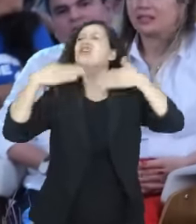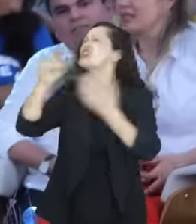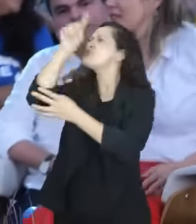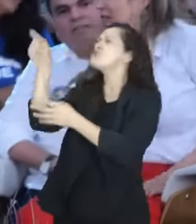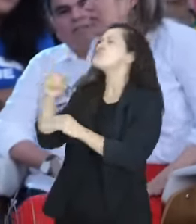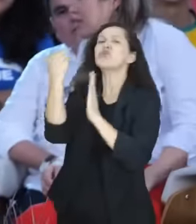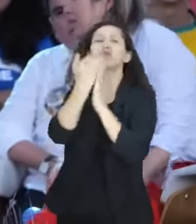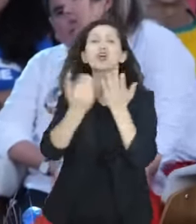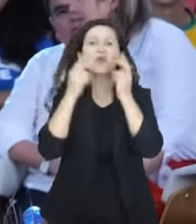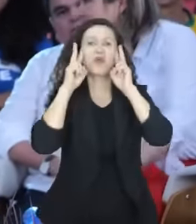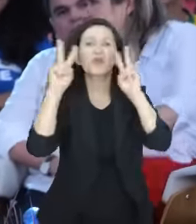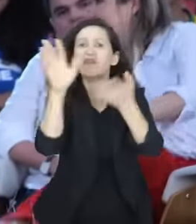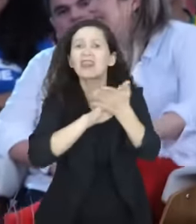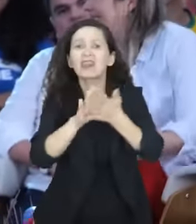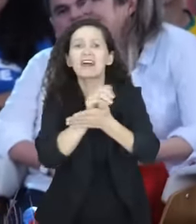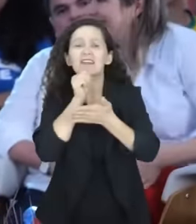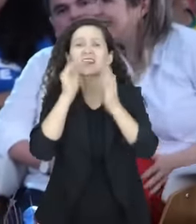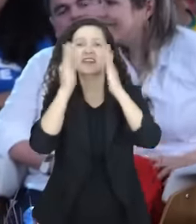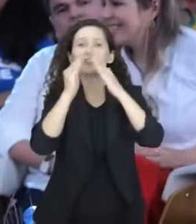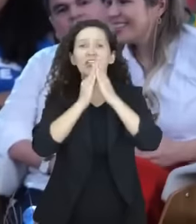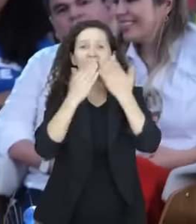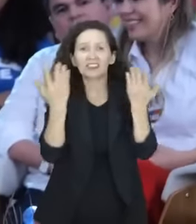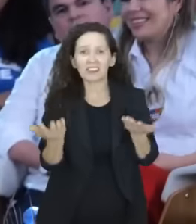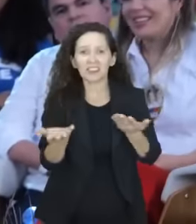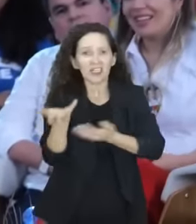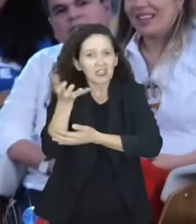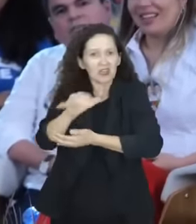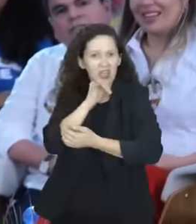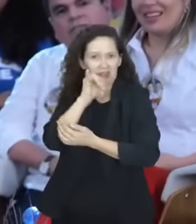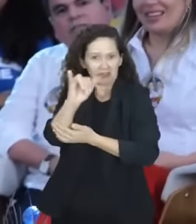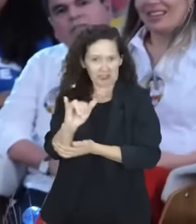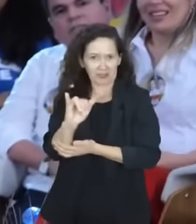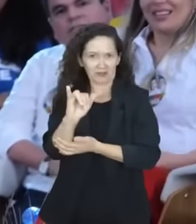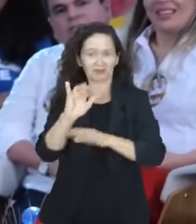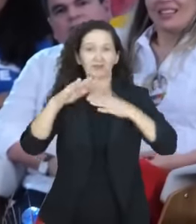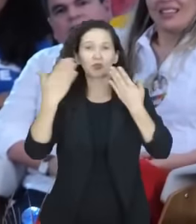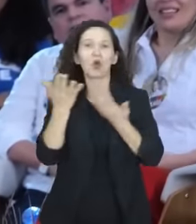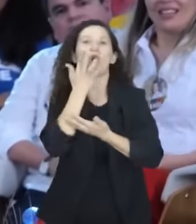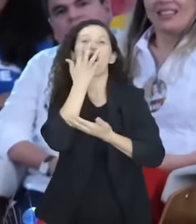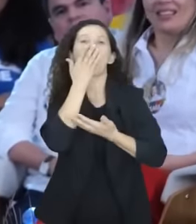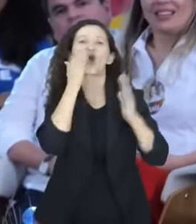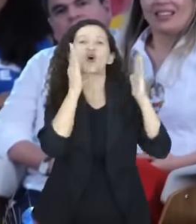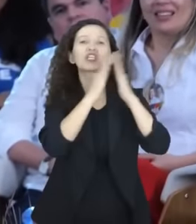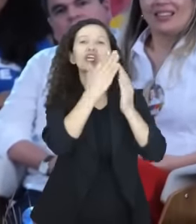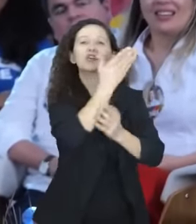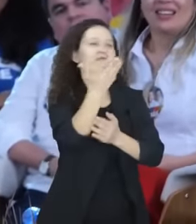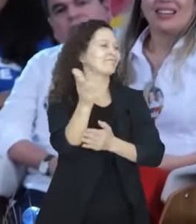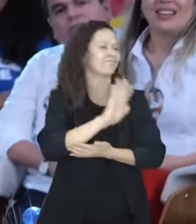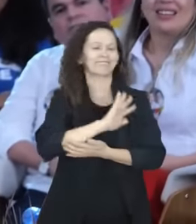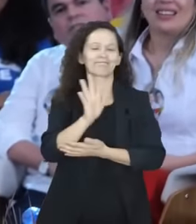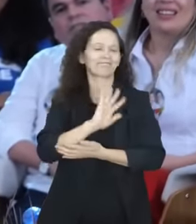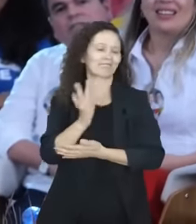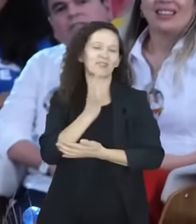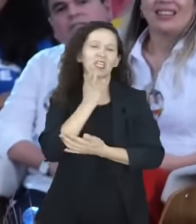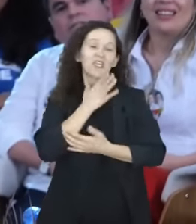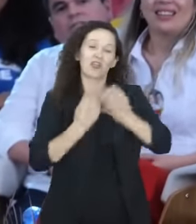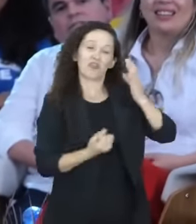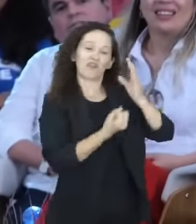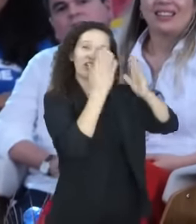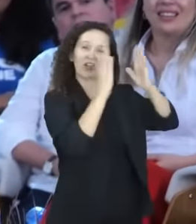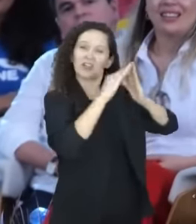ainda. Eu não quero dizer qual é a cor da casa de vocês. Eu vou fazer a casa e vocês podem até pintar